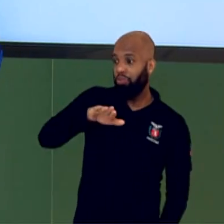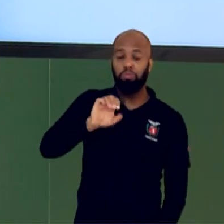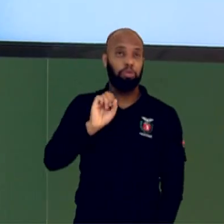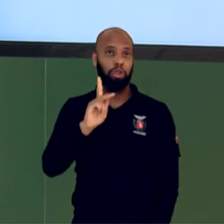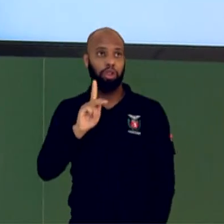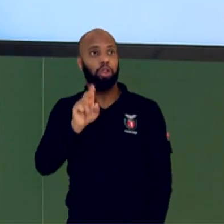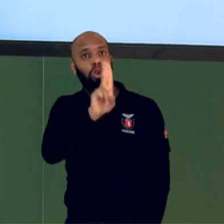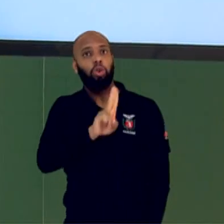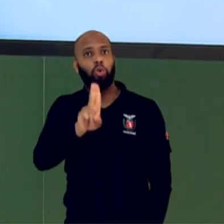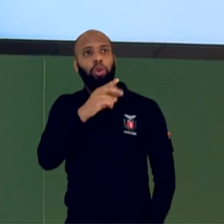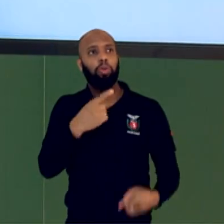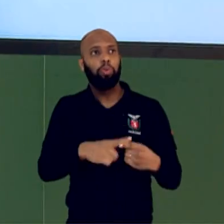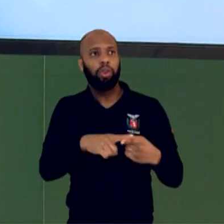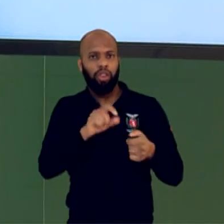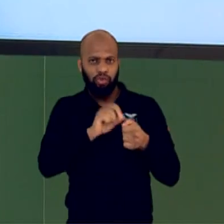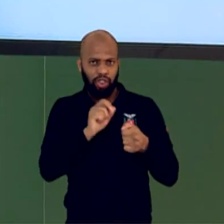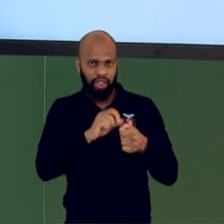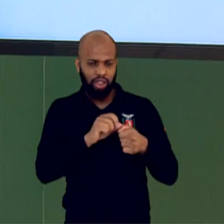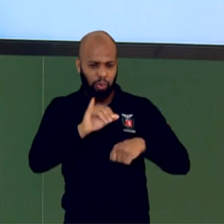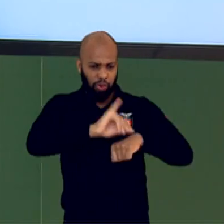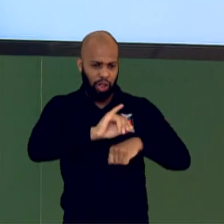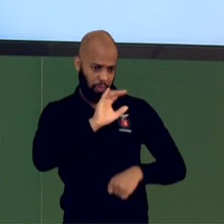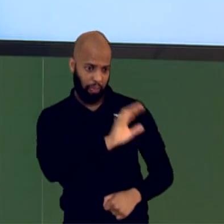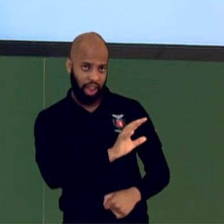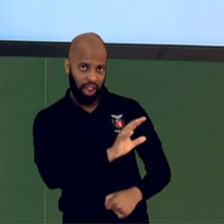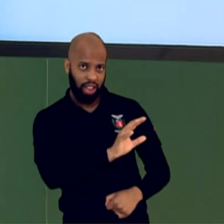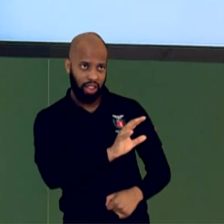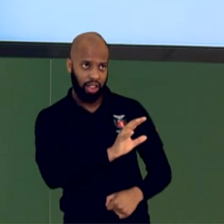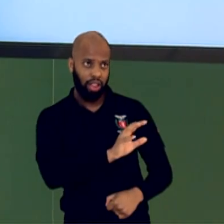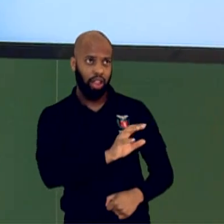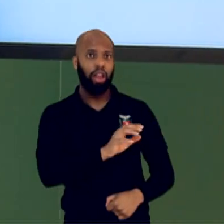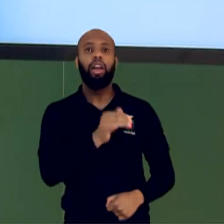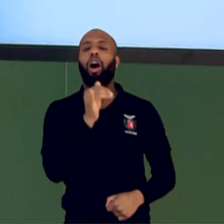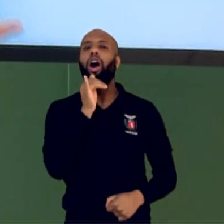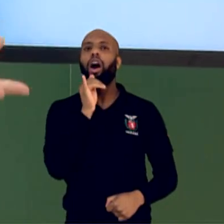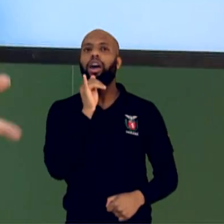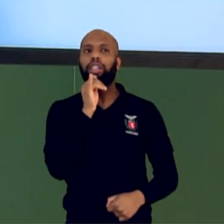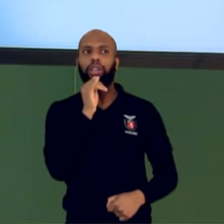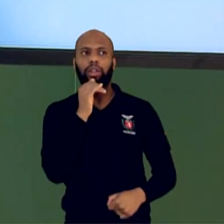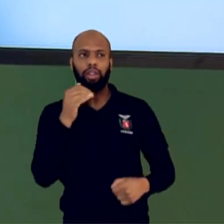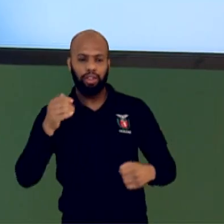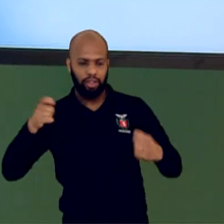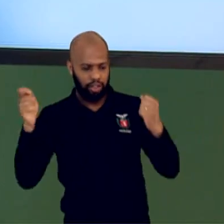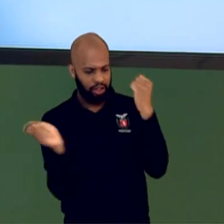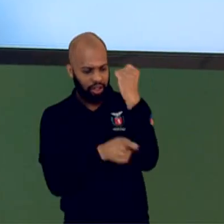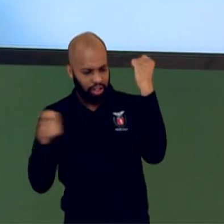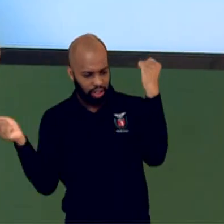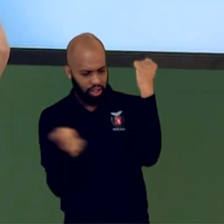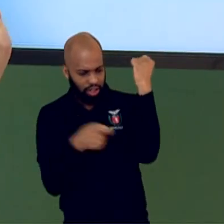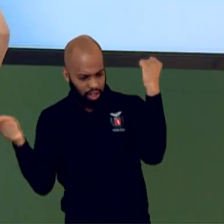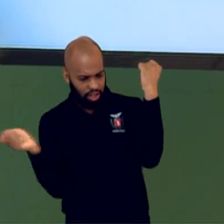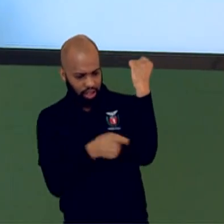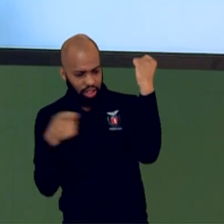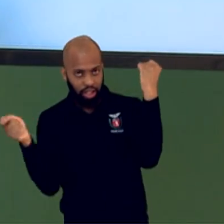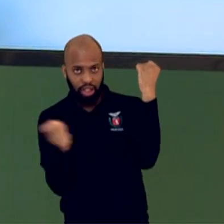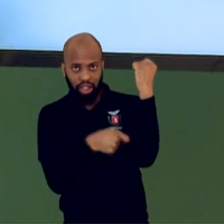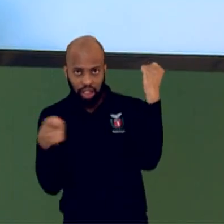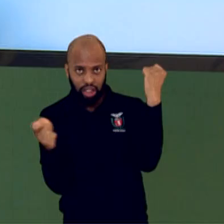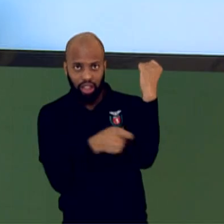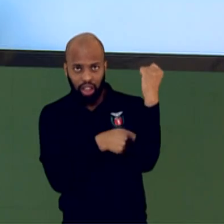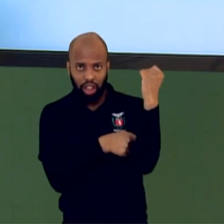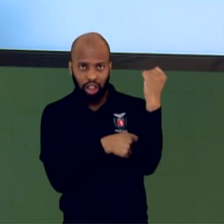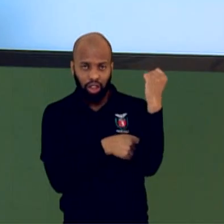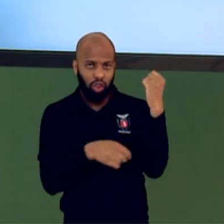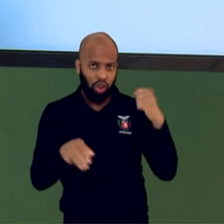Geralmente utilizado para fixar objetos? Então pense na cunha, gente, o machado. O machado tem uma cunha. A função dele é fixar